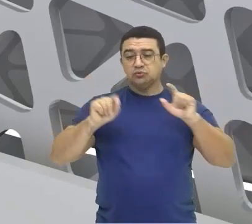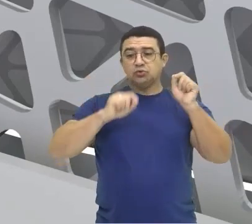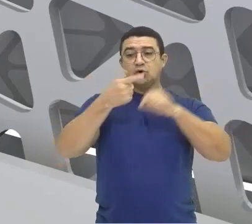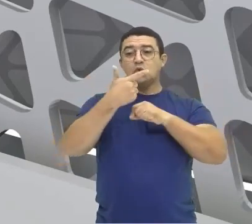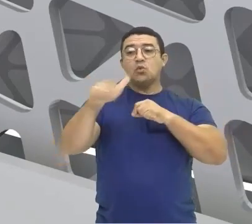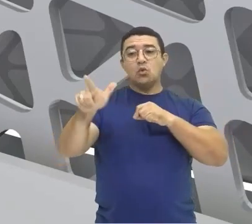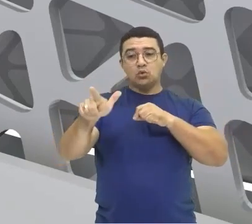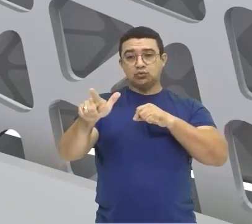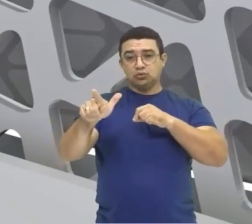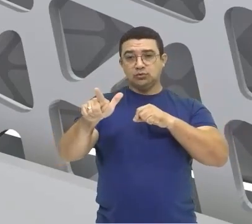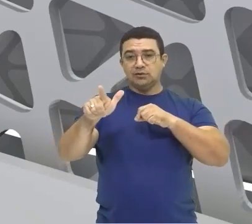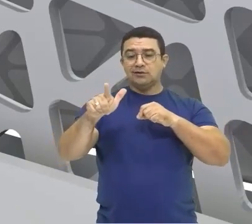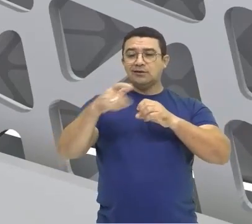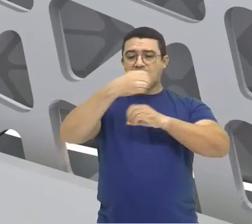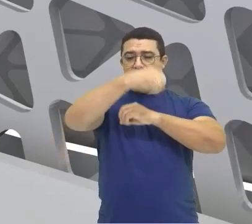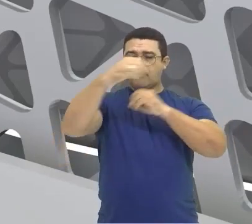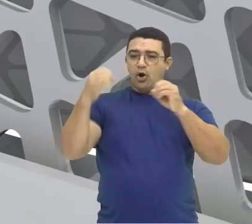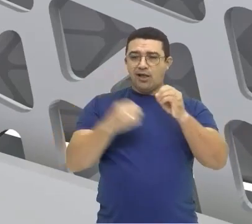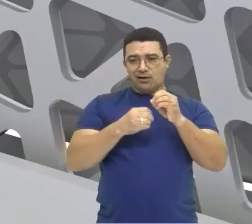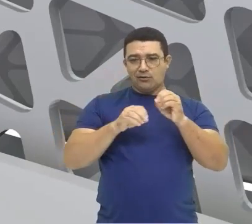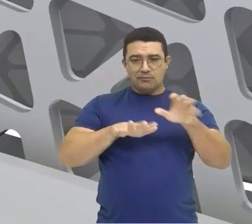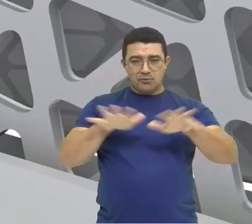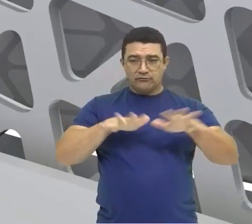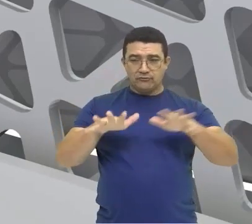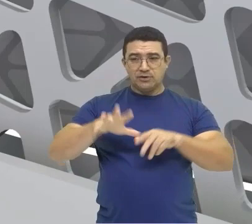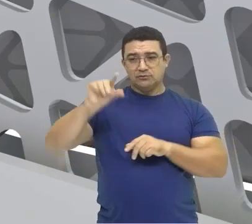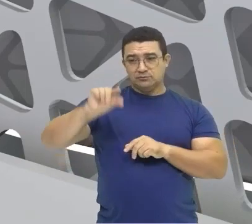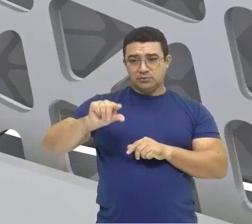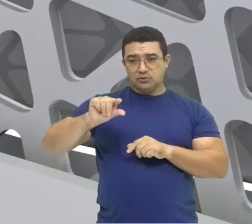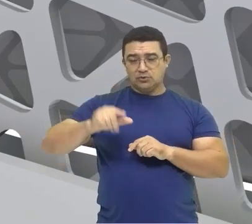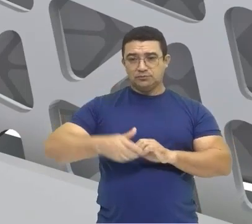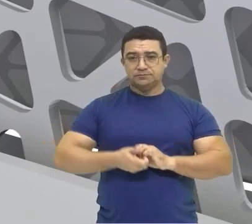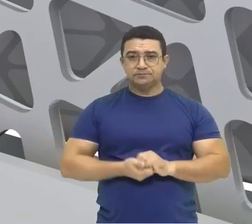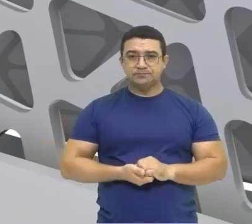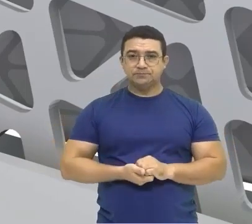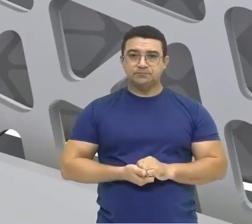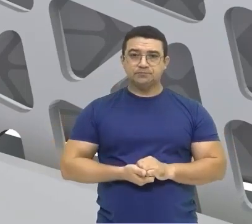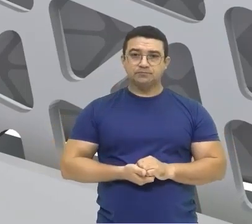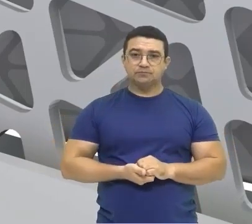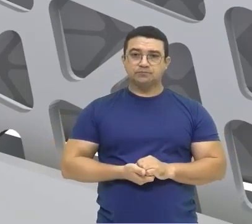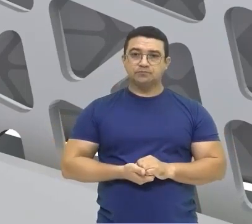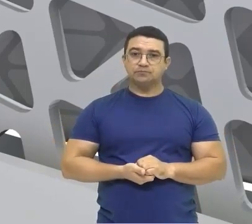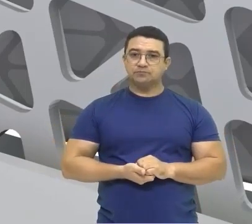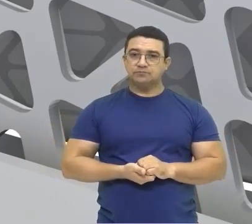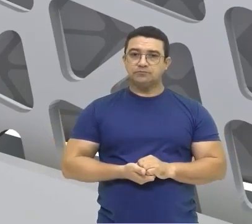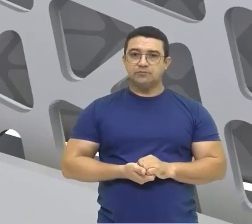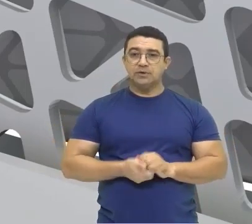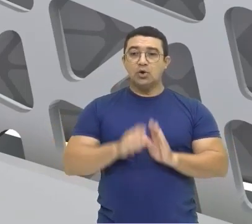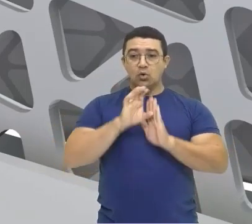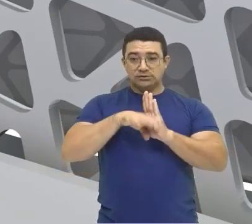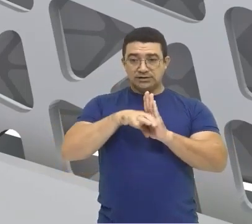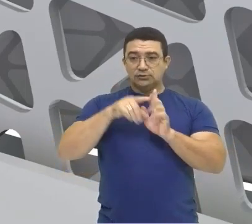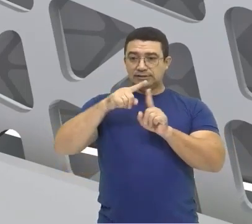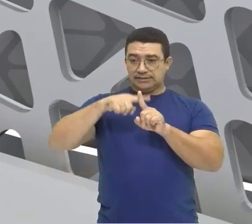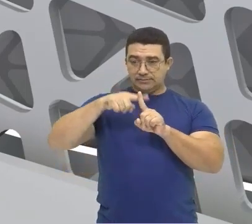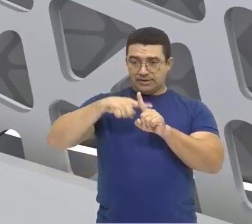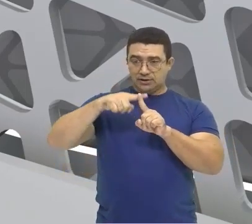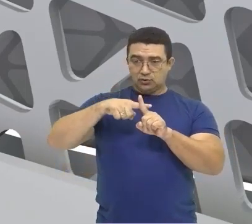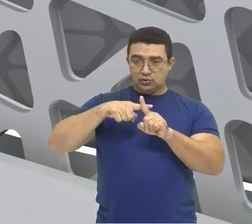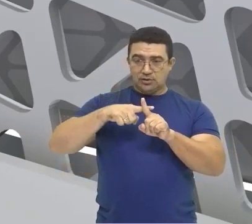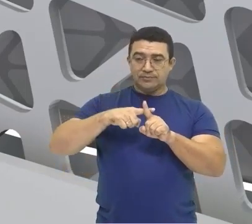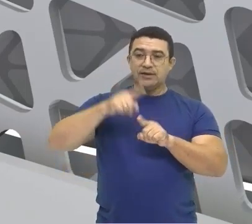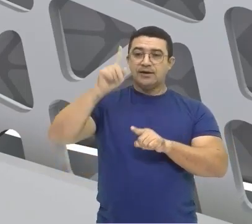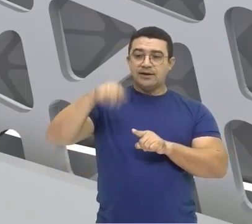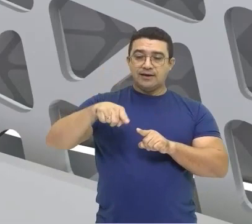outro estado em que as moléculas não estariam menos agitadas. Então, o conceito de temperatura é